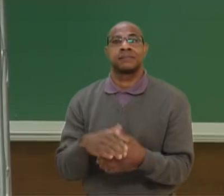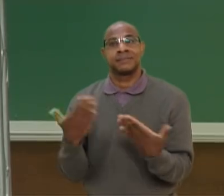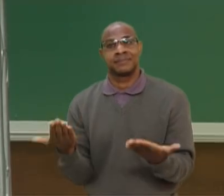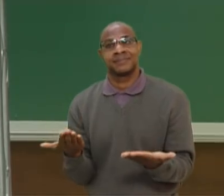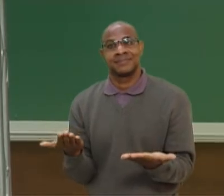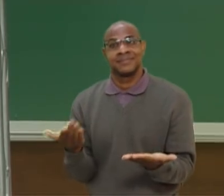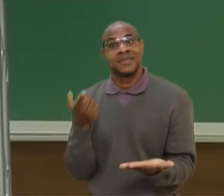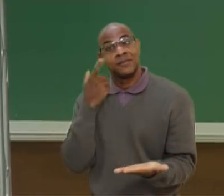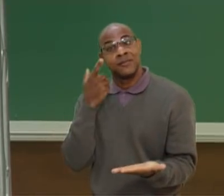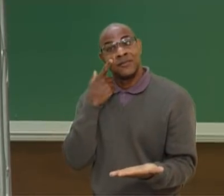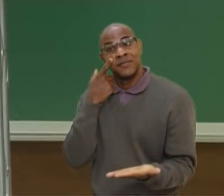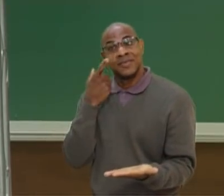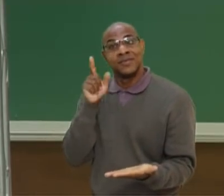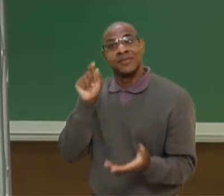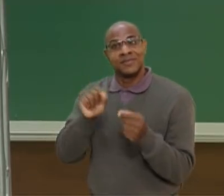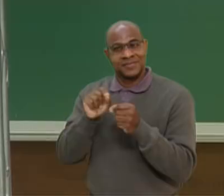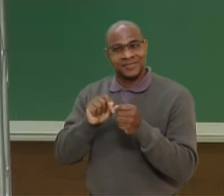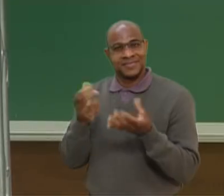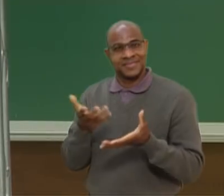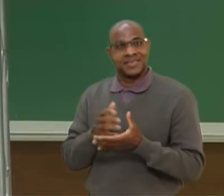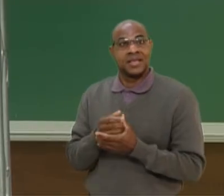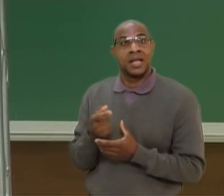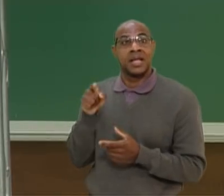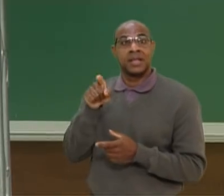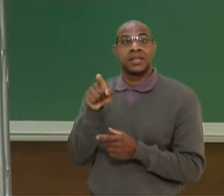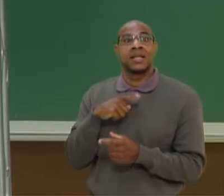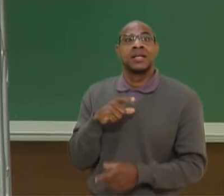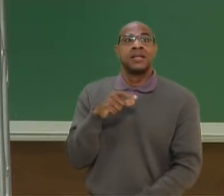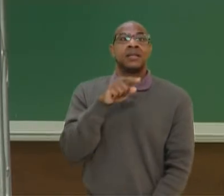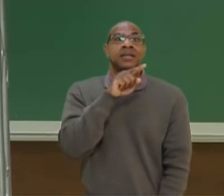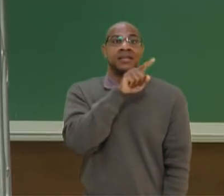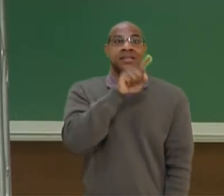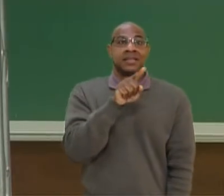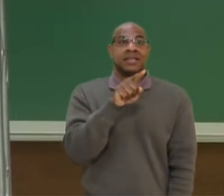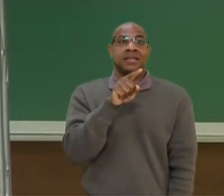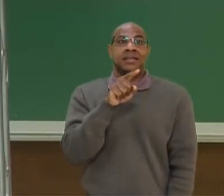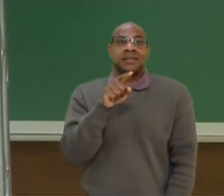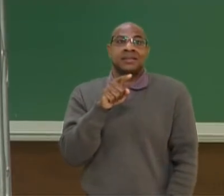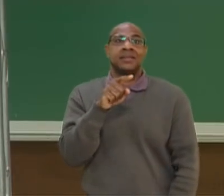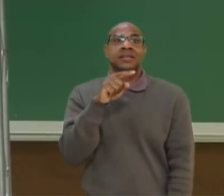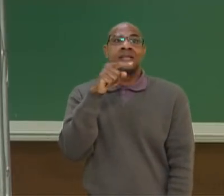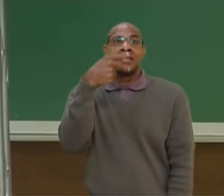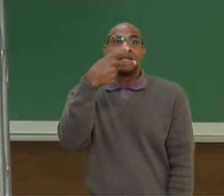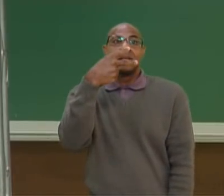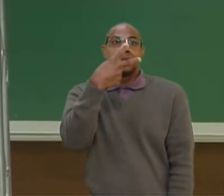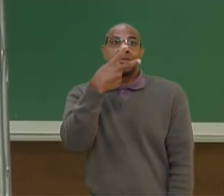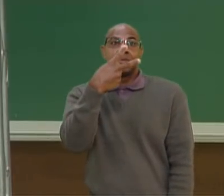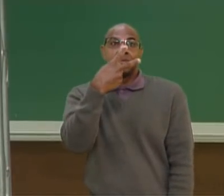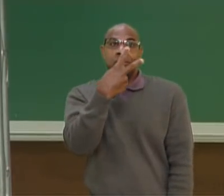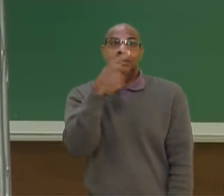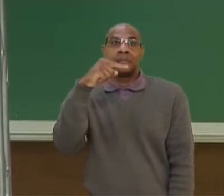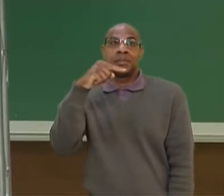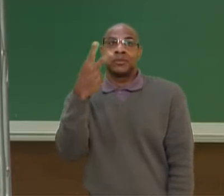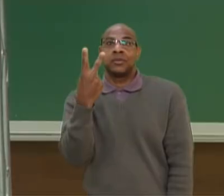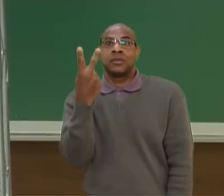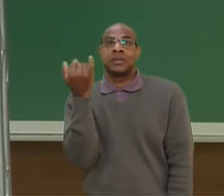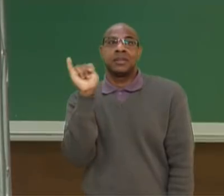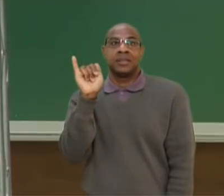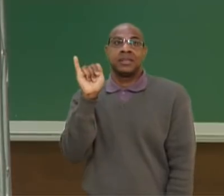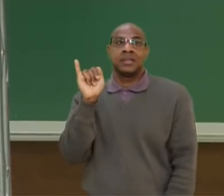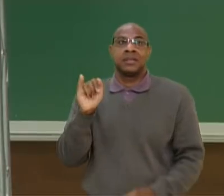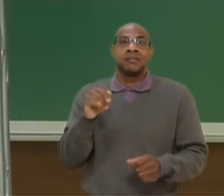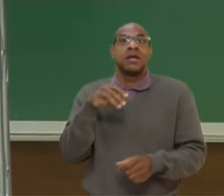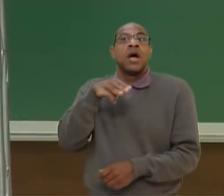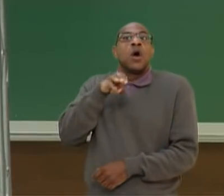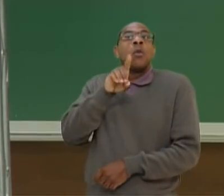Olá, pessoal, vamos verificar o que vocês fizeram? Aqui, então, nós temos o número complexo. Primeira coisa que a gente vai fazer, calcular o